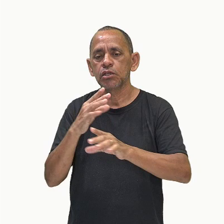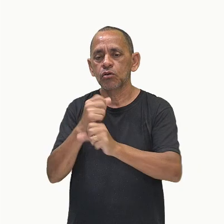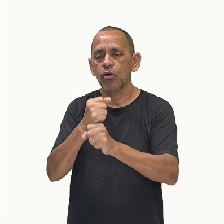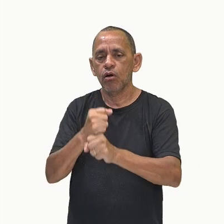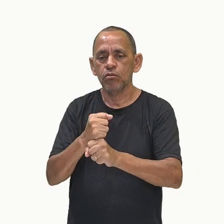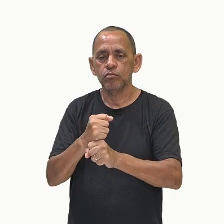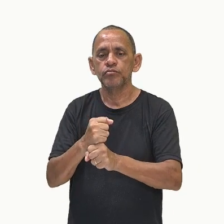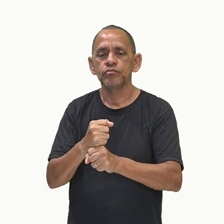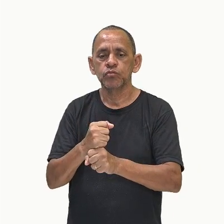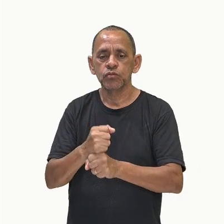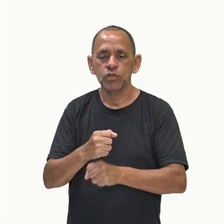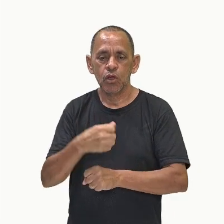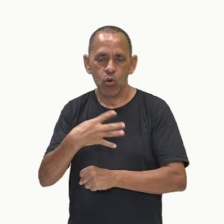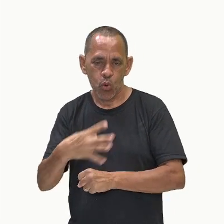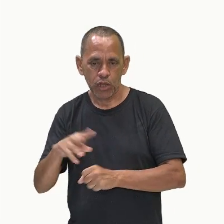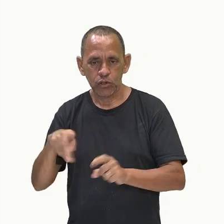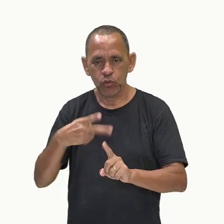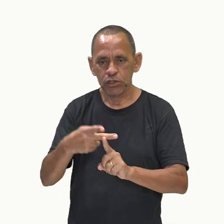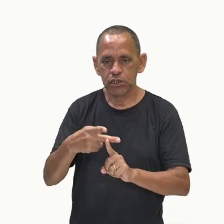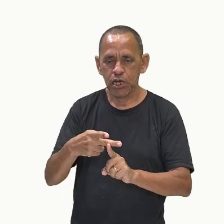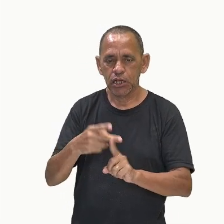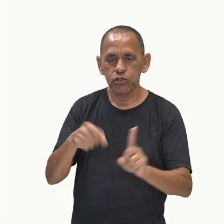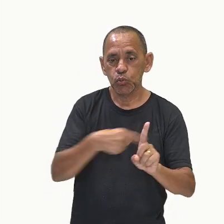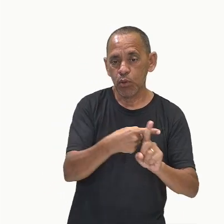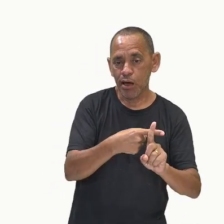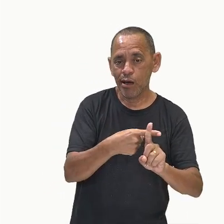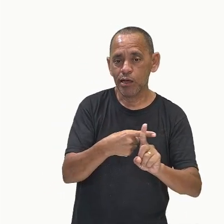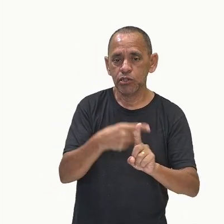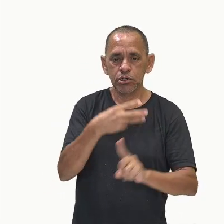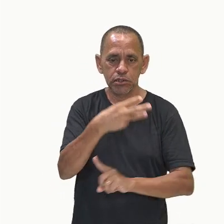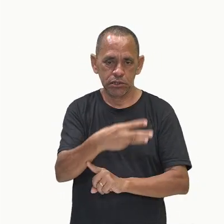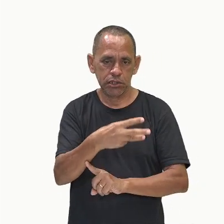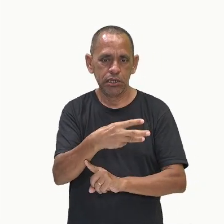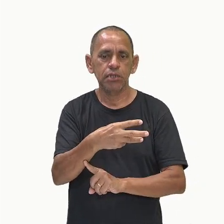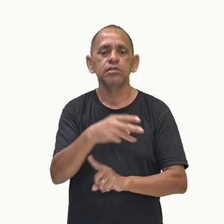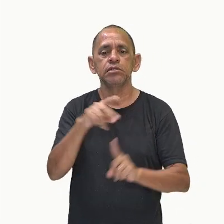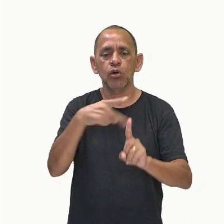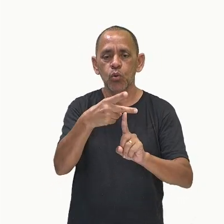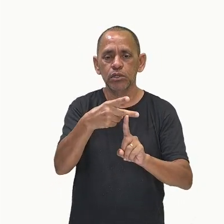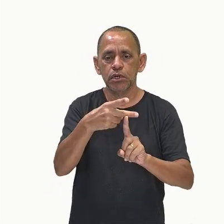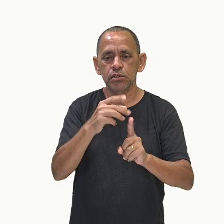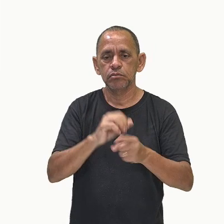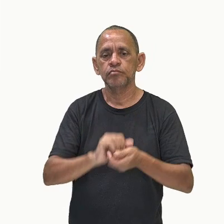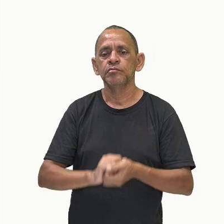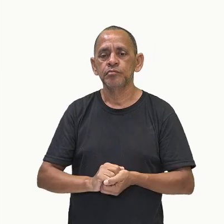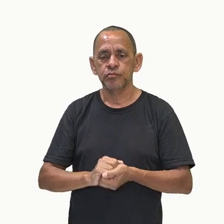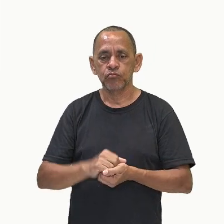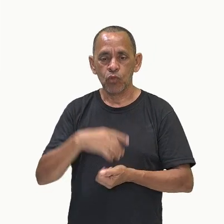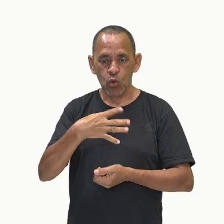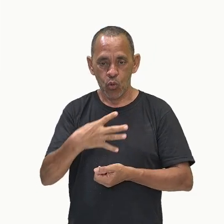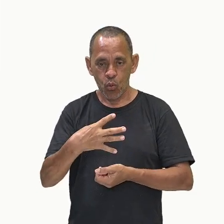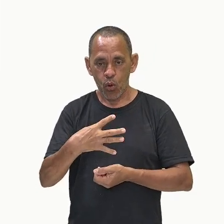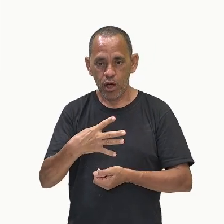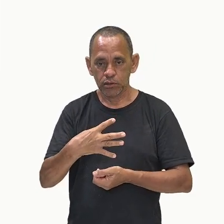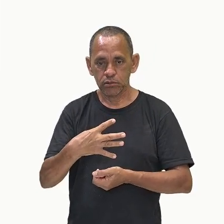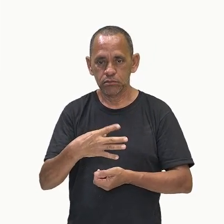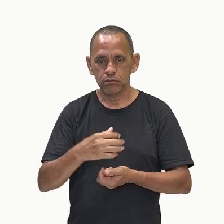quadrado mais 3 ao quadrado. E de fato isso é verdade, porque 4 ao quadrado é 25.